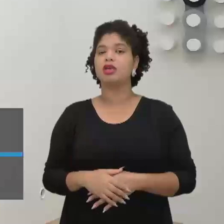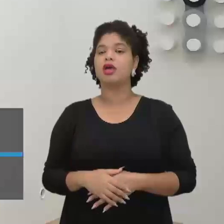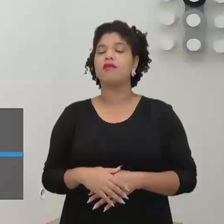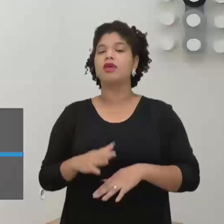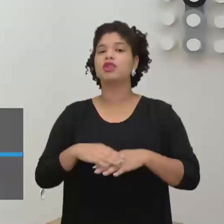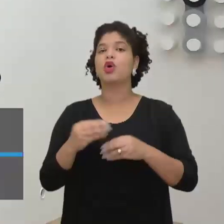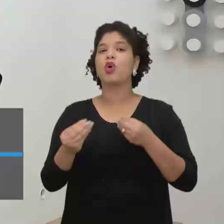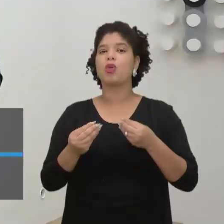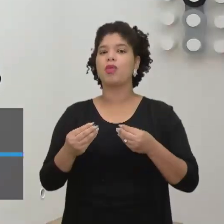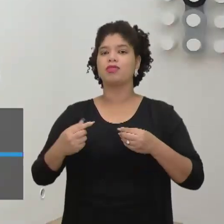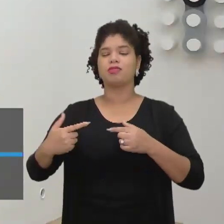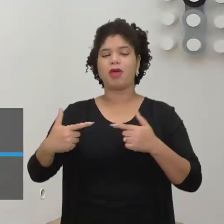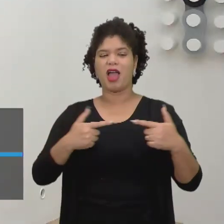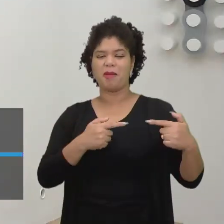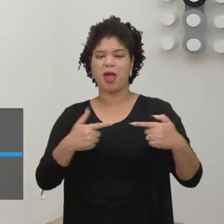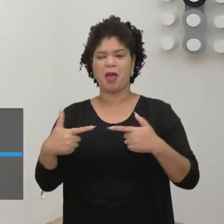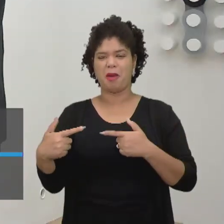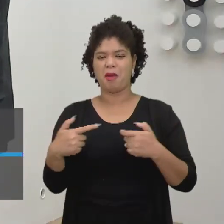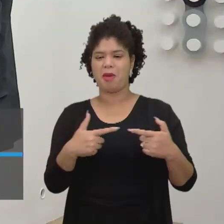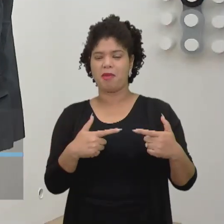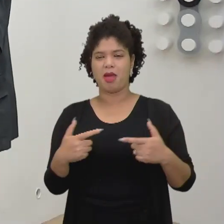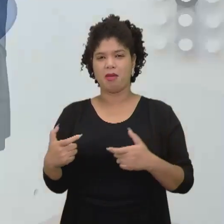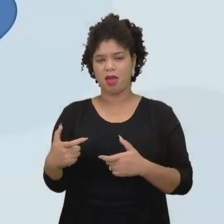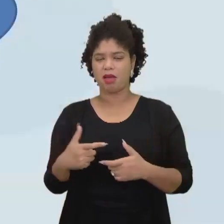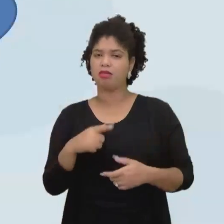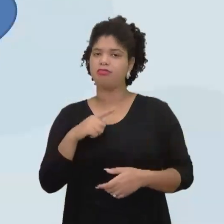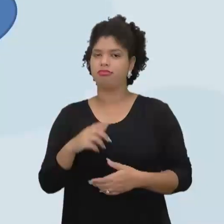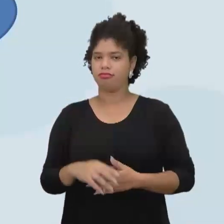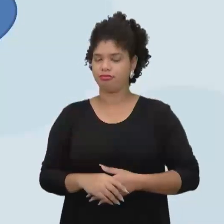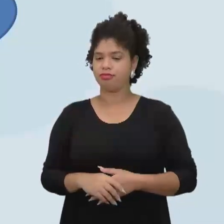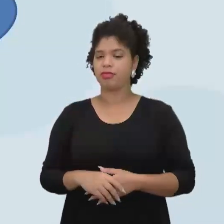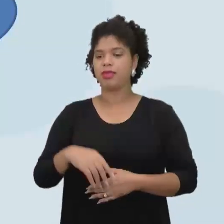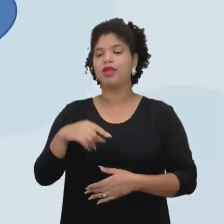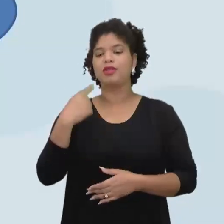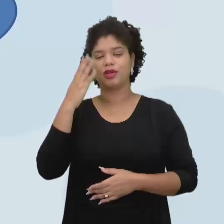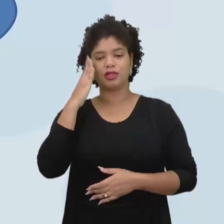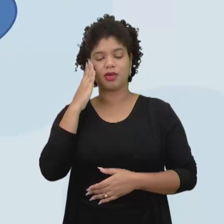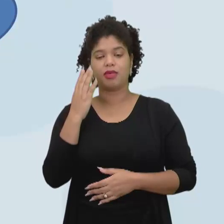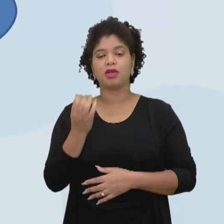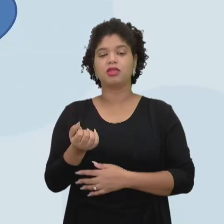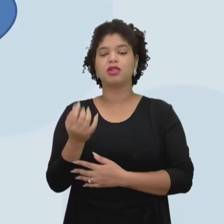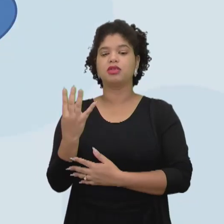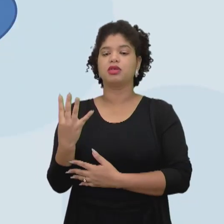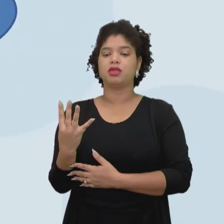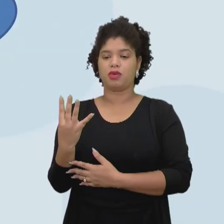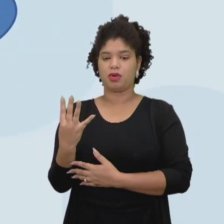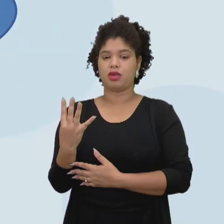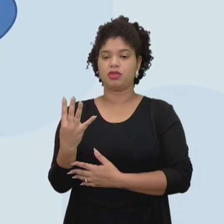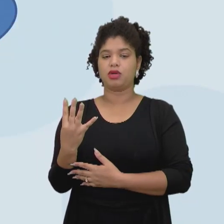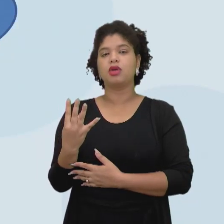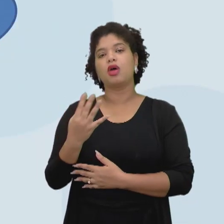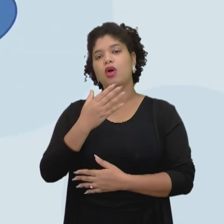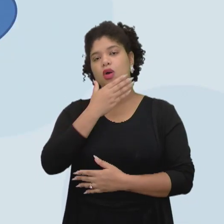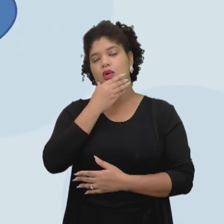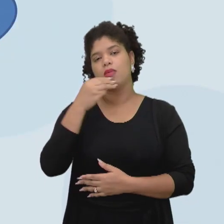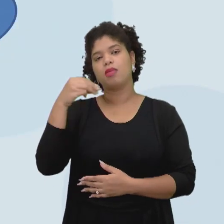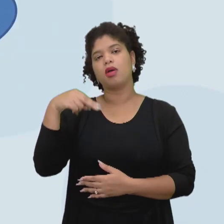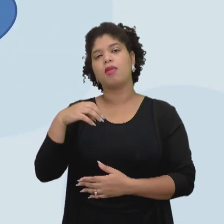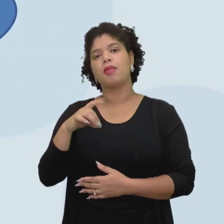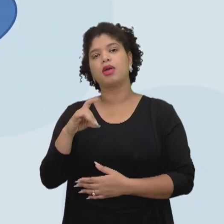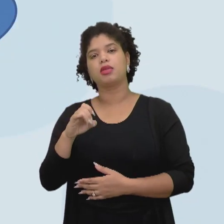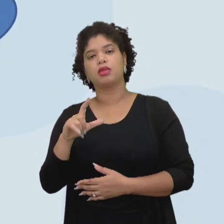de guerrilhas. Né? E o que acontece, todo mundo sabe, em 64, o Mandela é condenado à